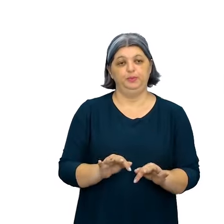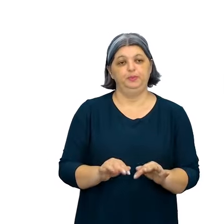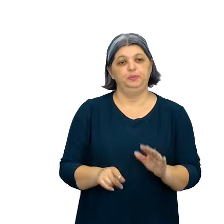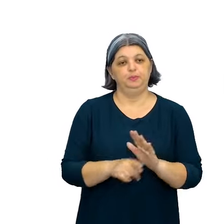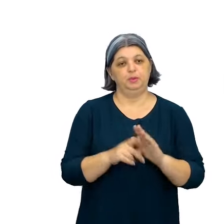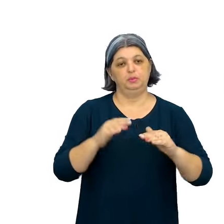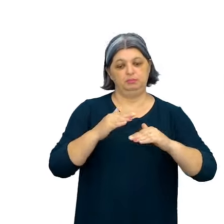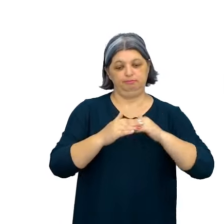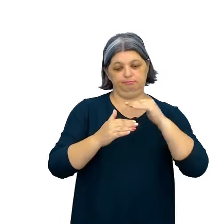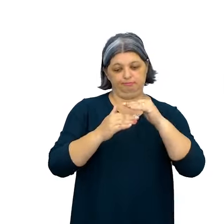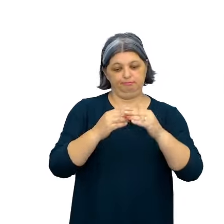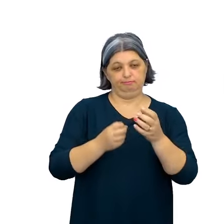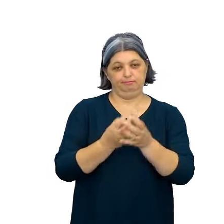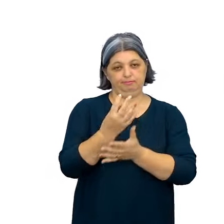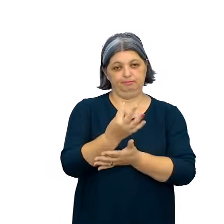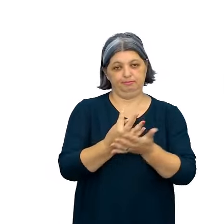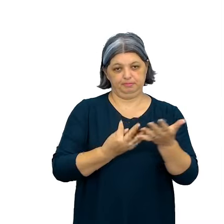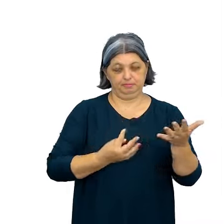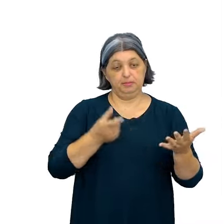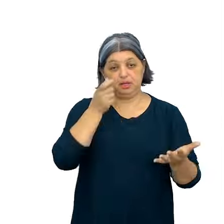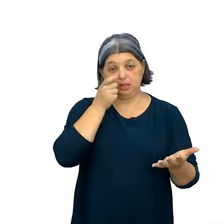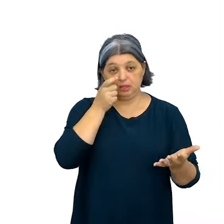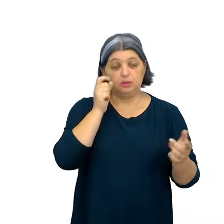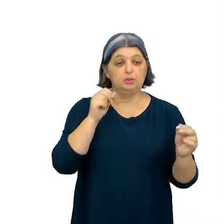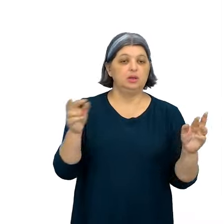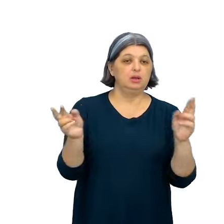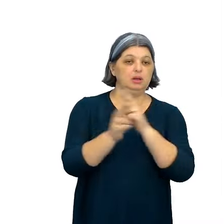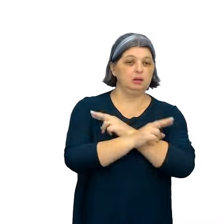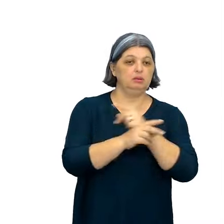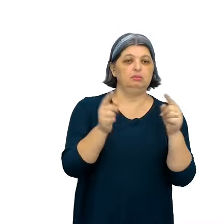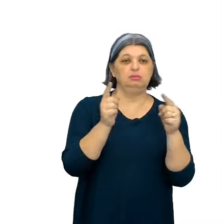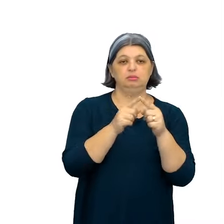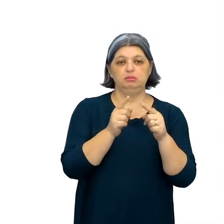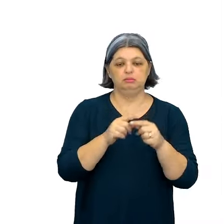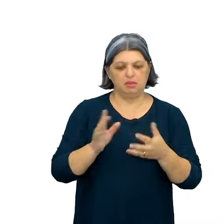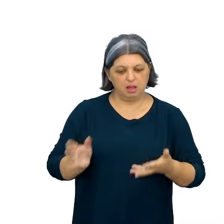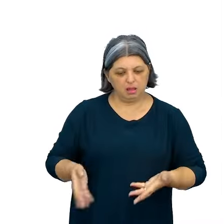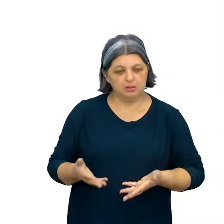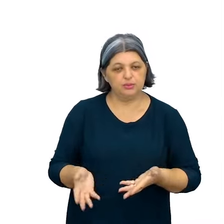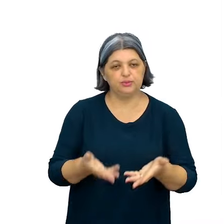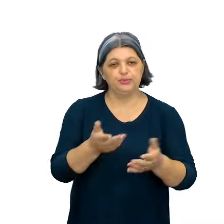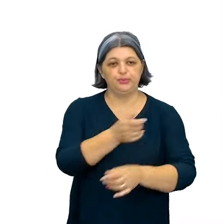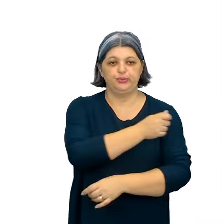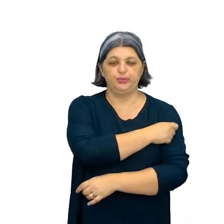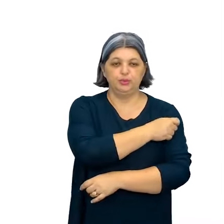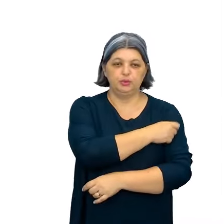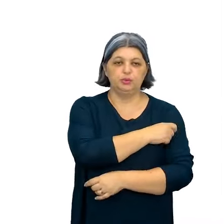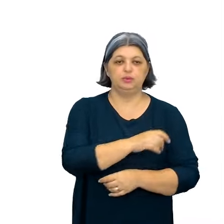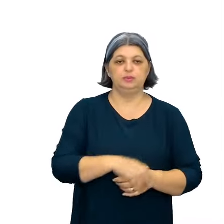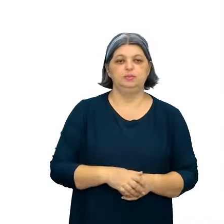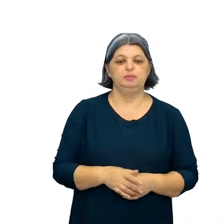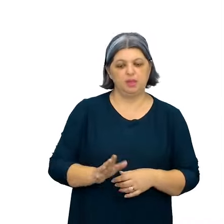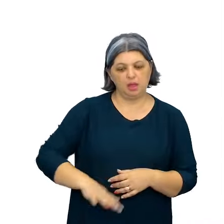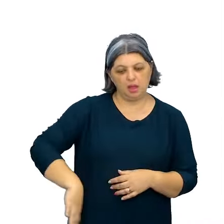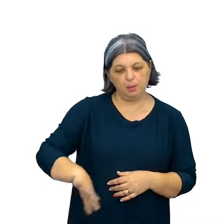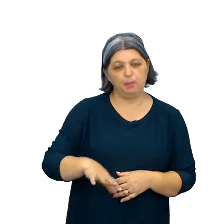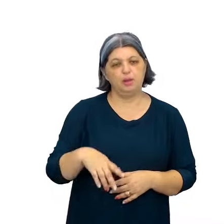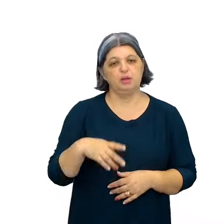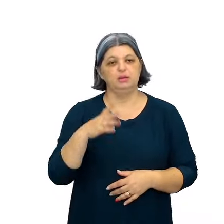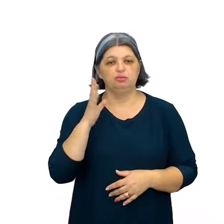o texto, seria interessante fazer uma socialização, incentive, promova um ambiente bacana para